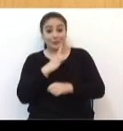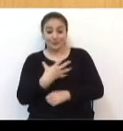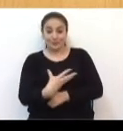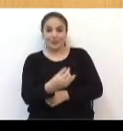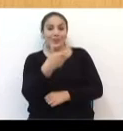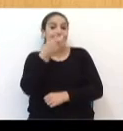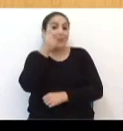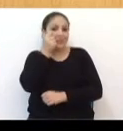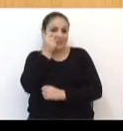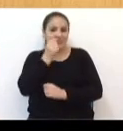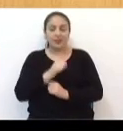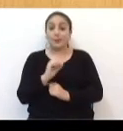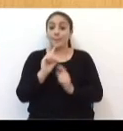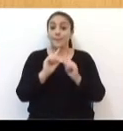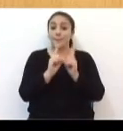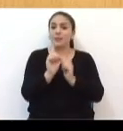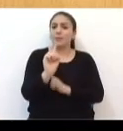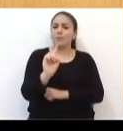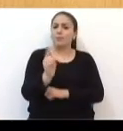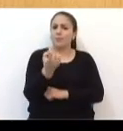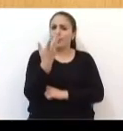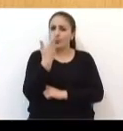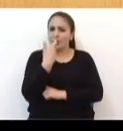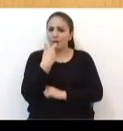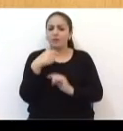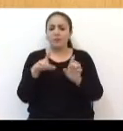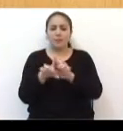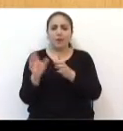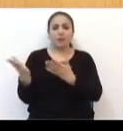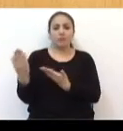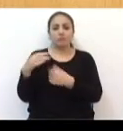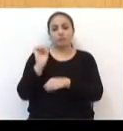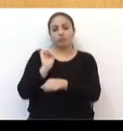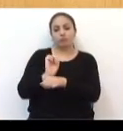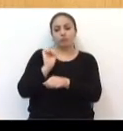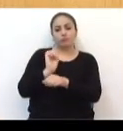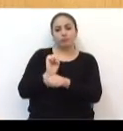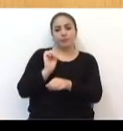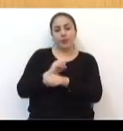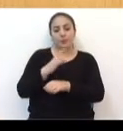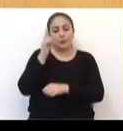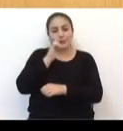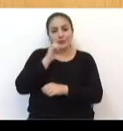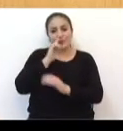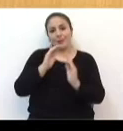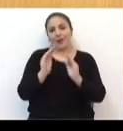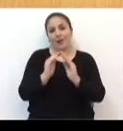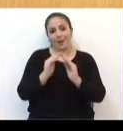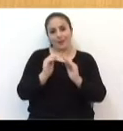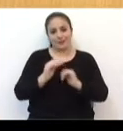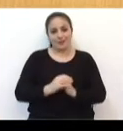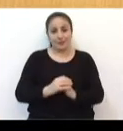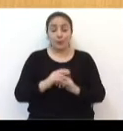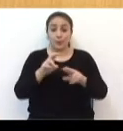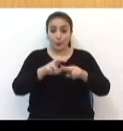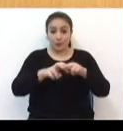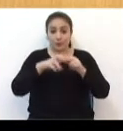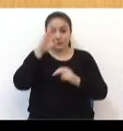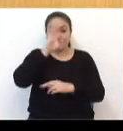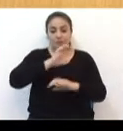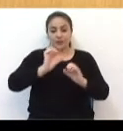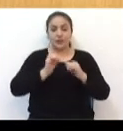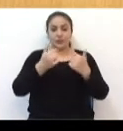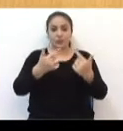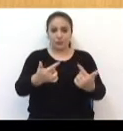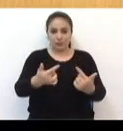filho, mas apenas 1.000 crianças e adolescentes aguardam por um lar. Por isso, o Cidadania e Atitude,